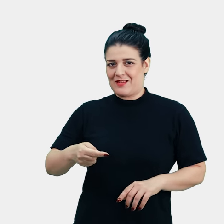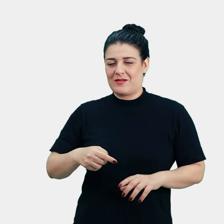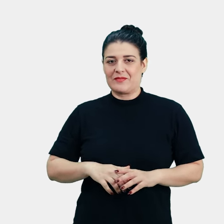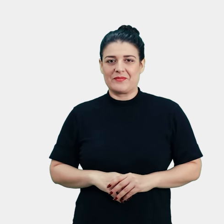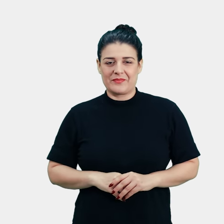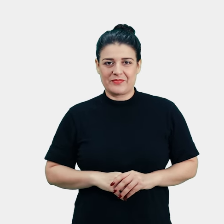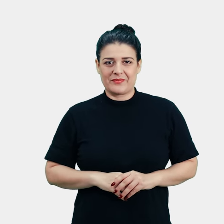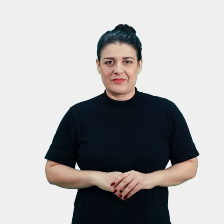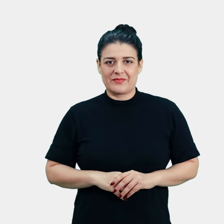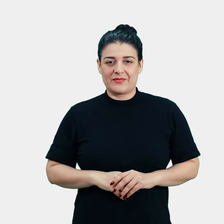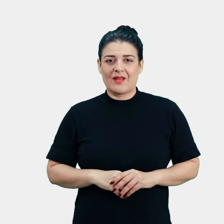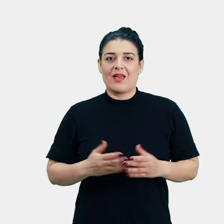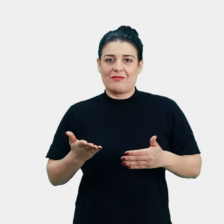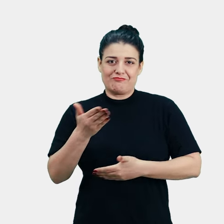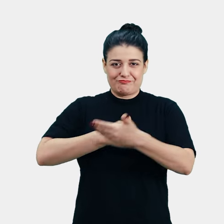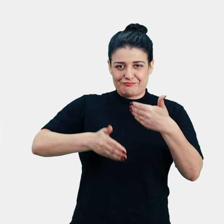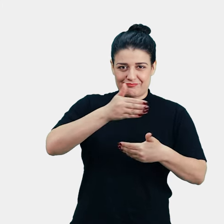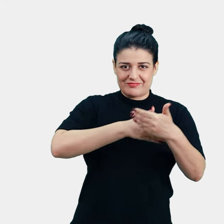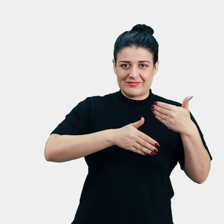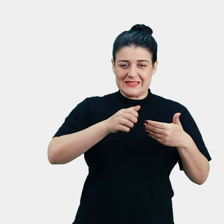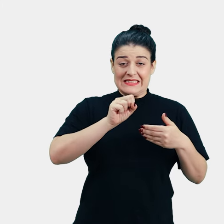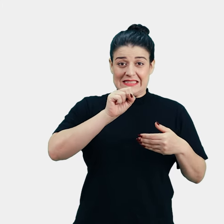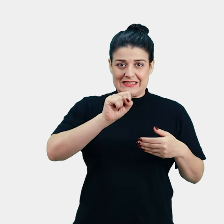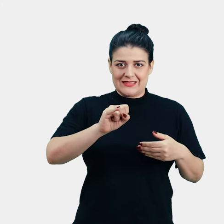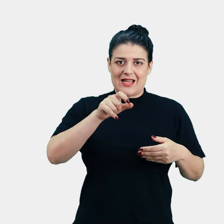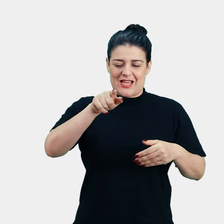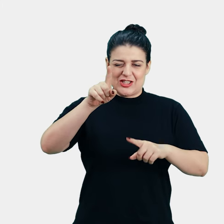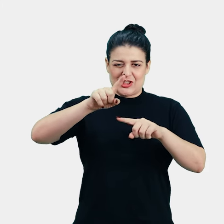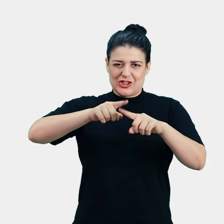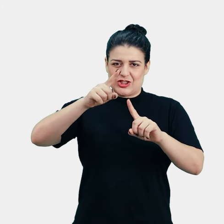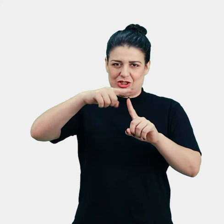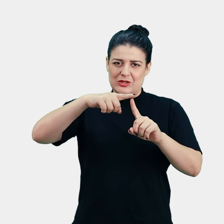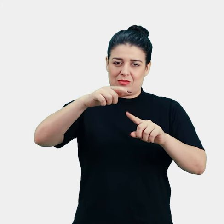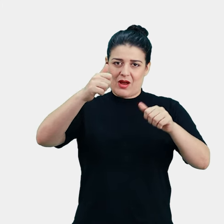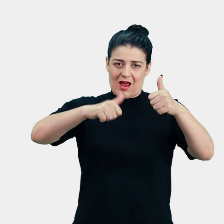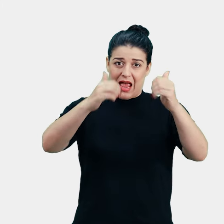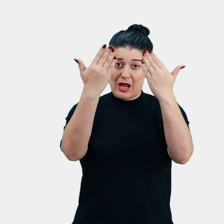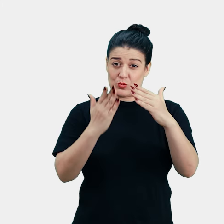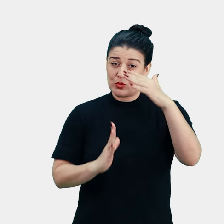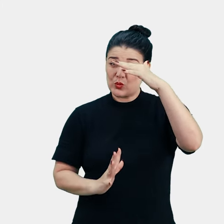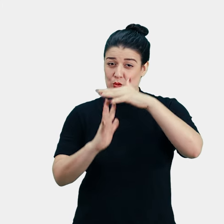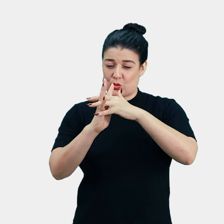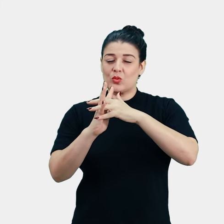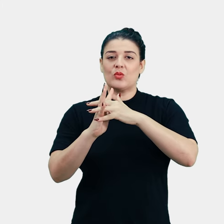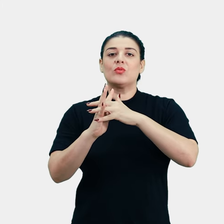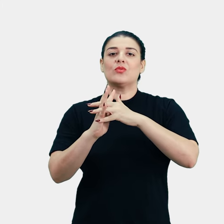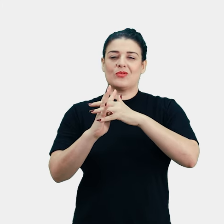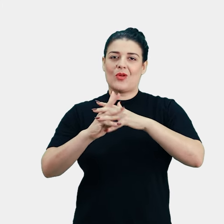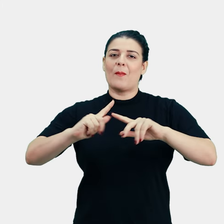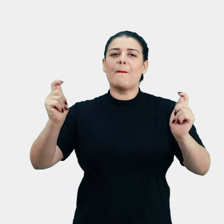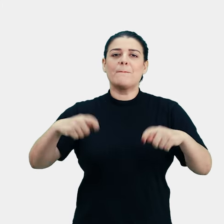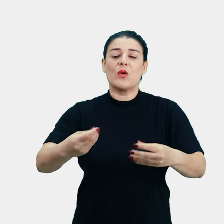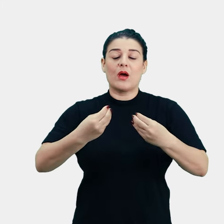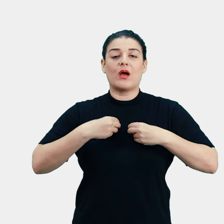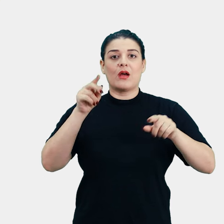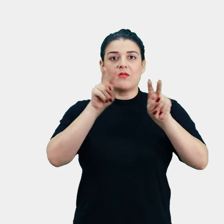E aí, voltando, se eu trabalho com um TOF, que é um analisador de alta resolução, ele me possibilita